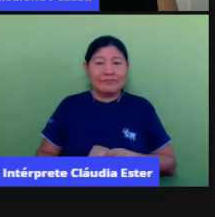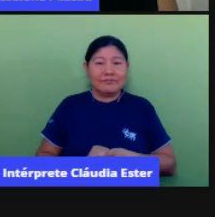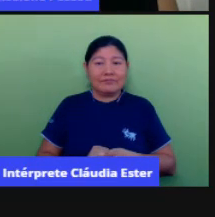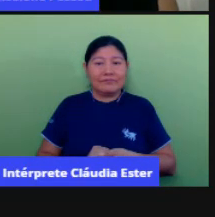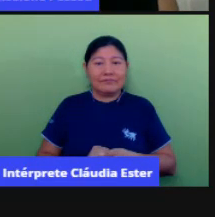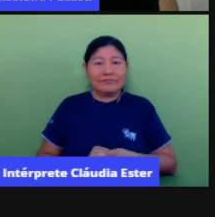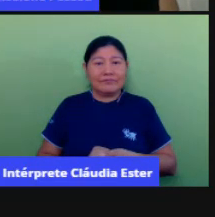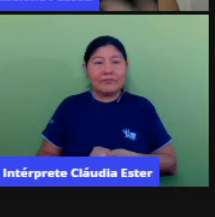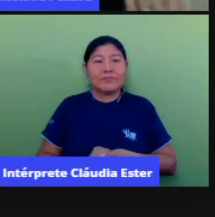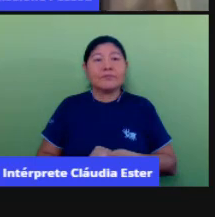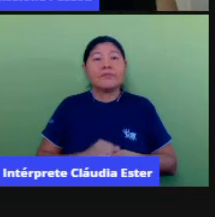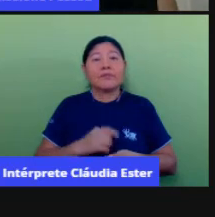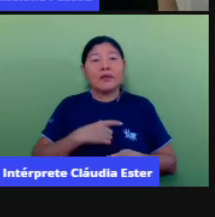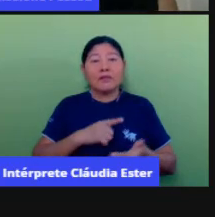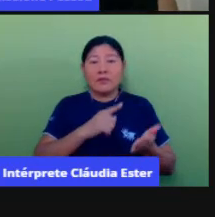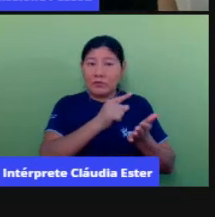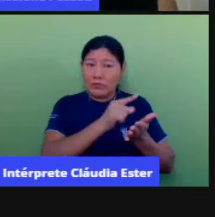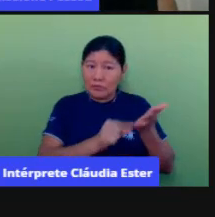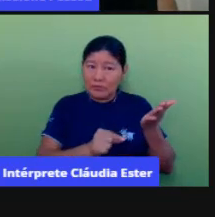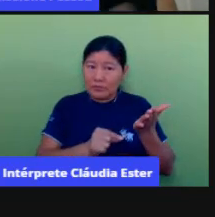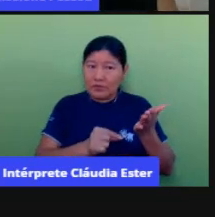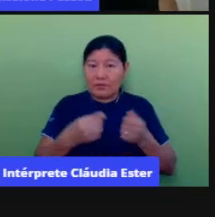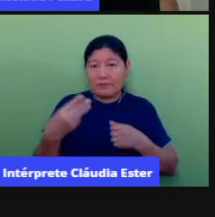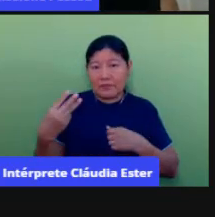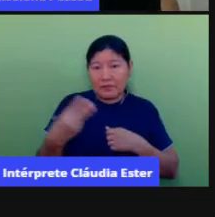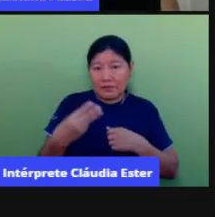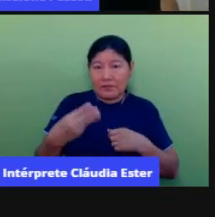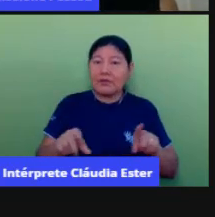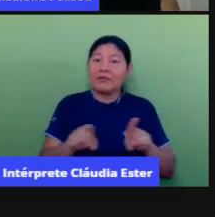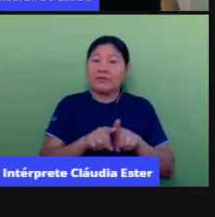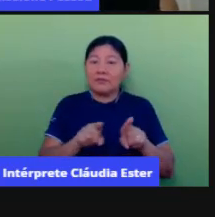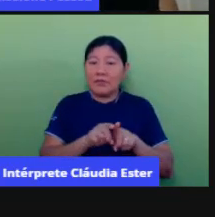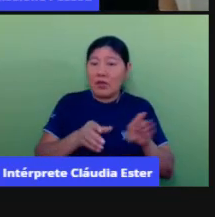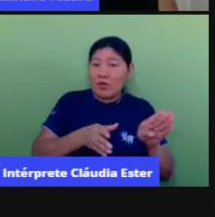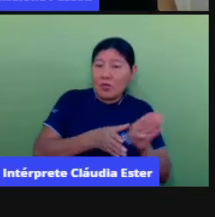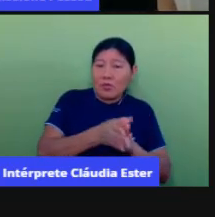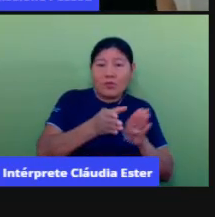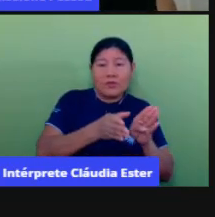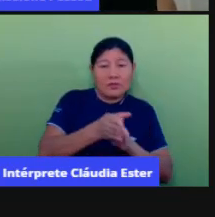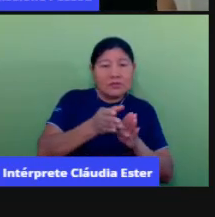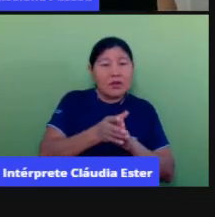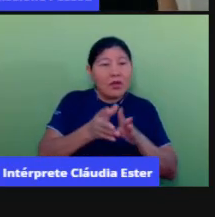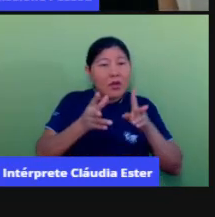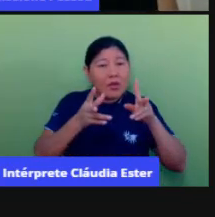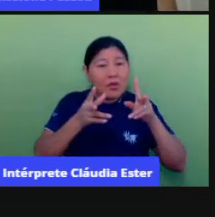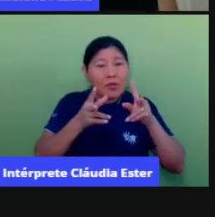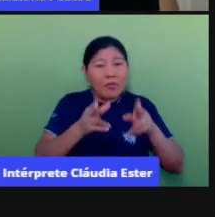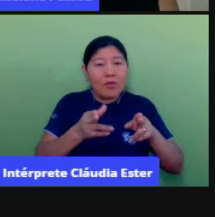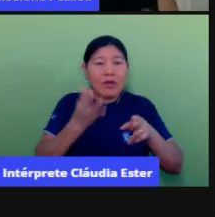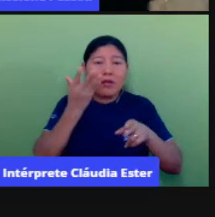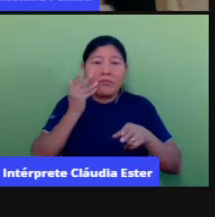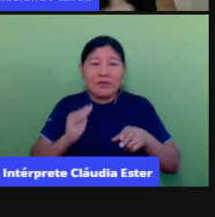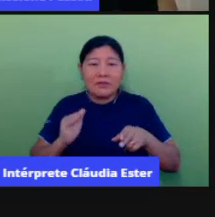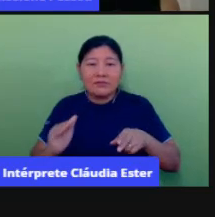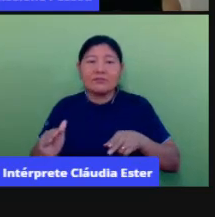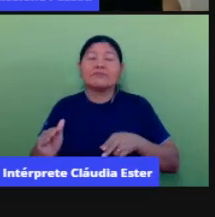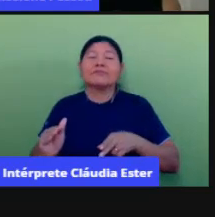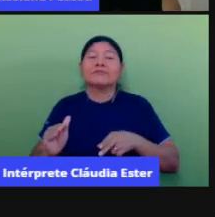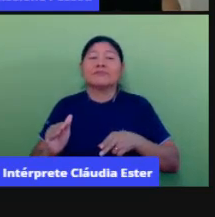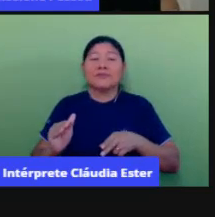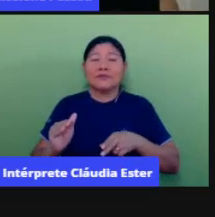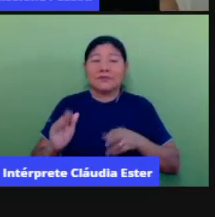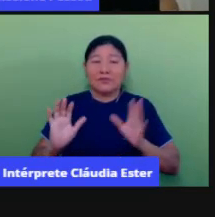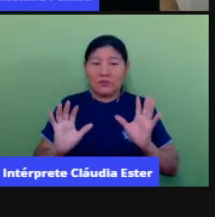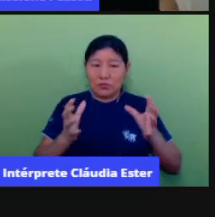No parágrafo 3º, as mesmas orientações pautadas agora para as crianças de 4 e 5 anos, que são as mesmas